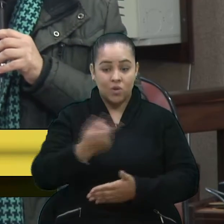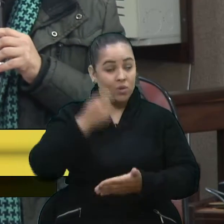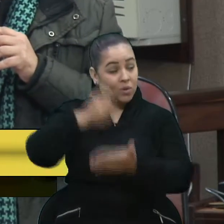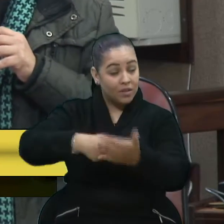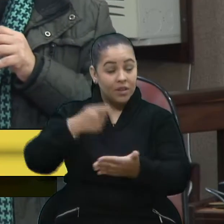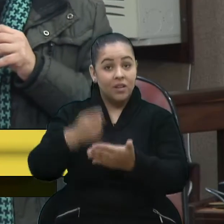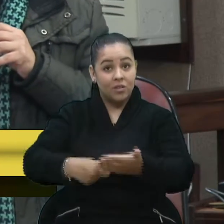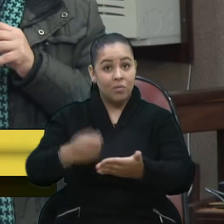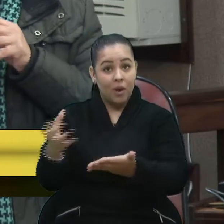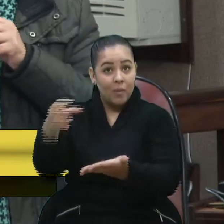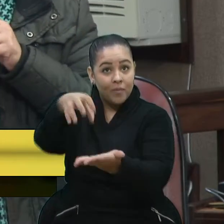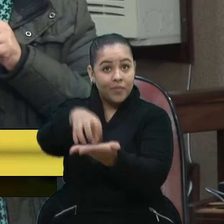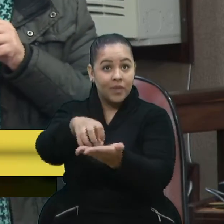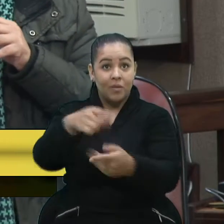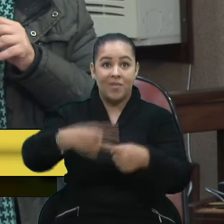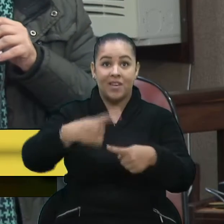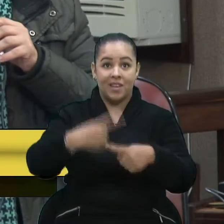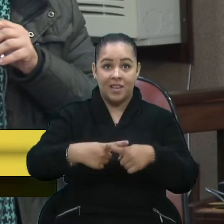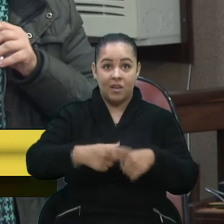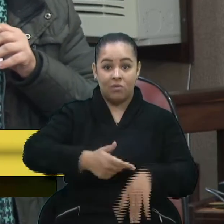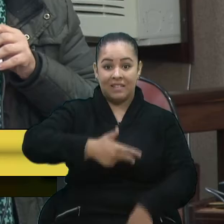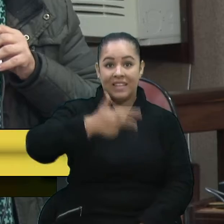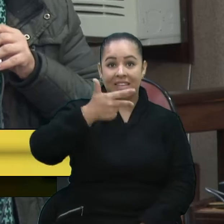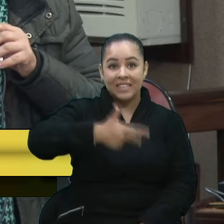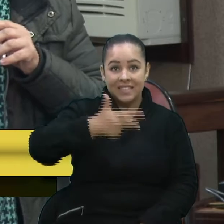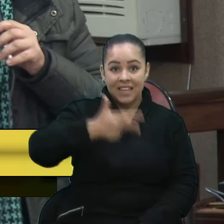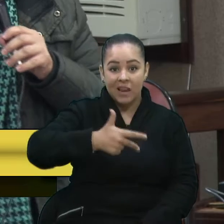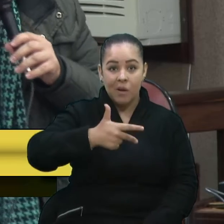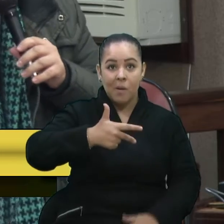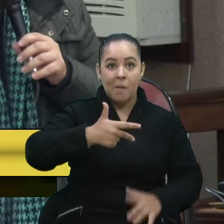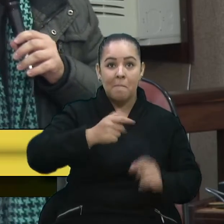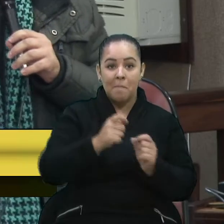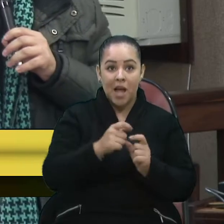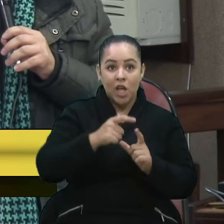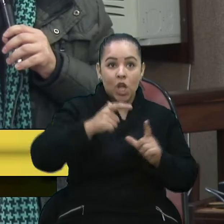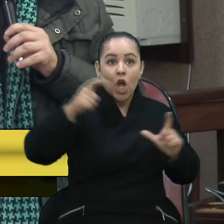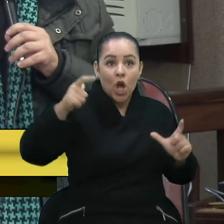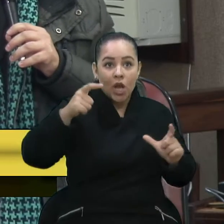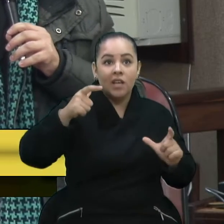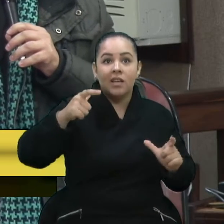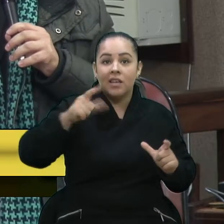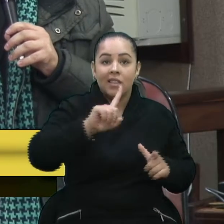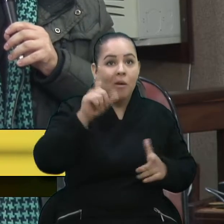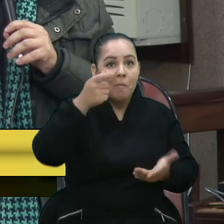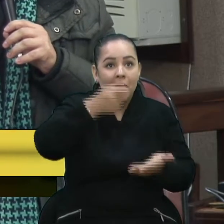da empresa, que é o terceiro maior devedor de impostos do Rio Grande do Sul,